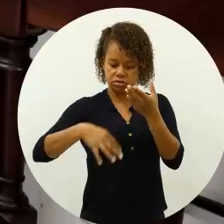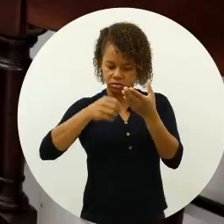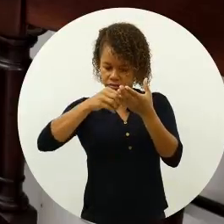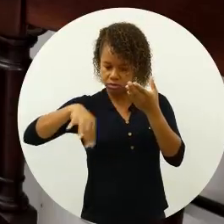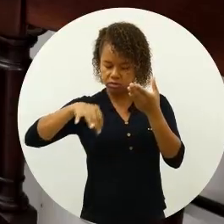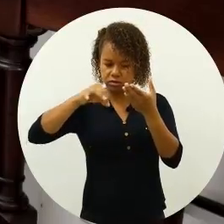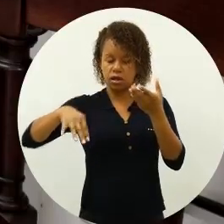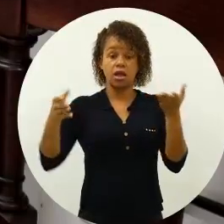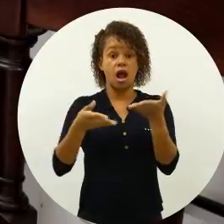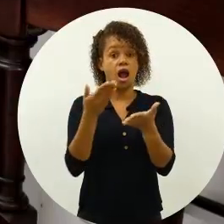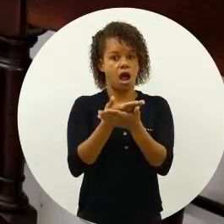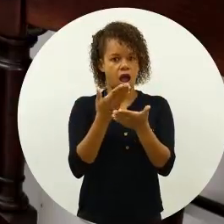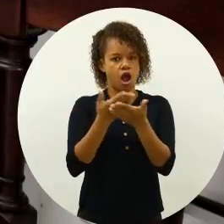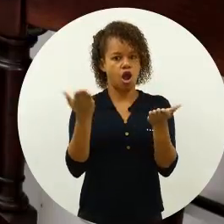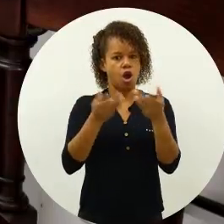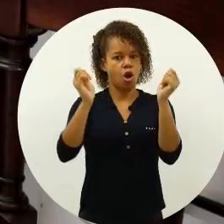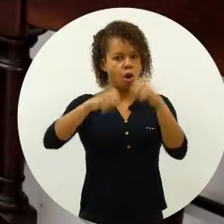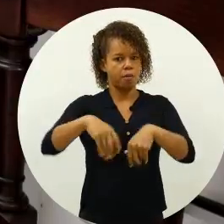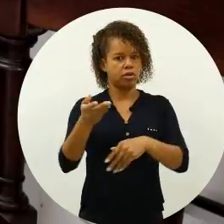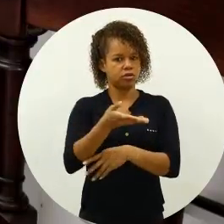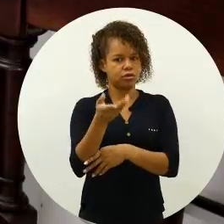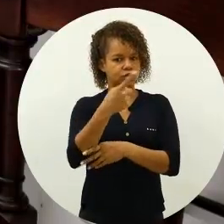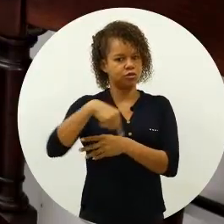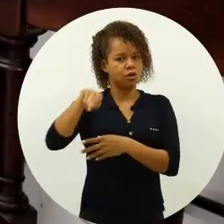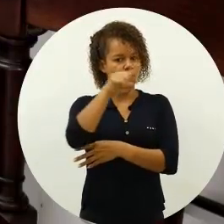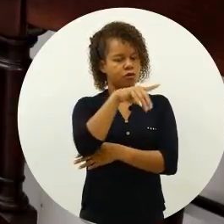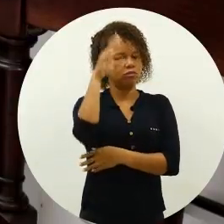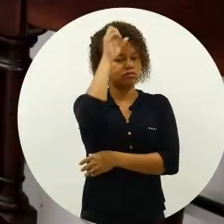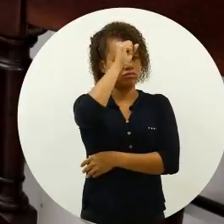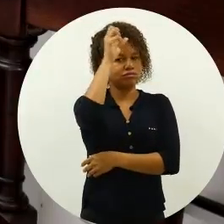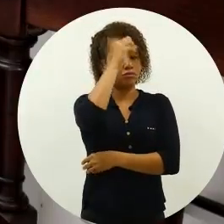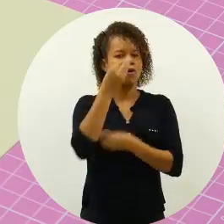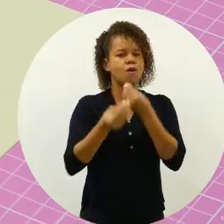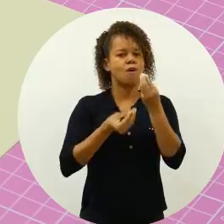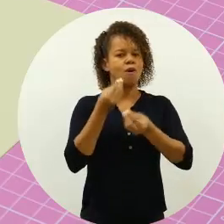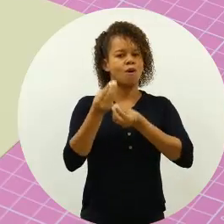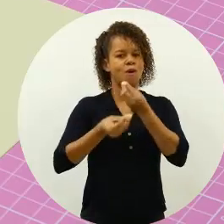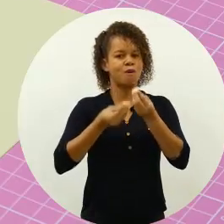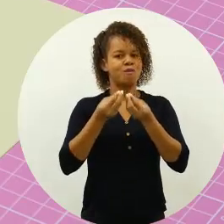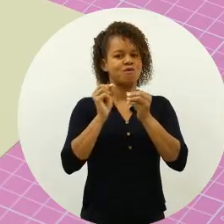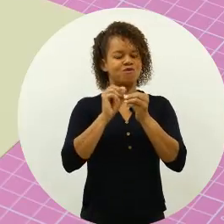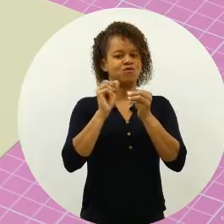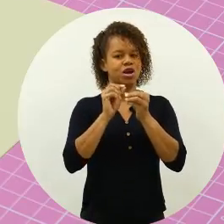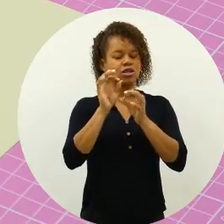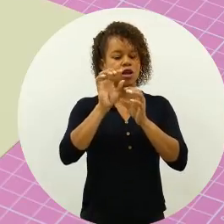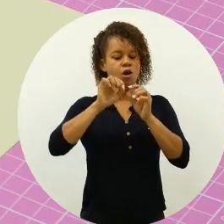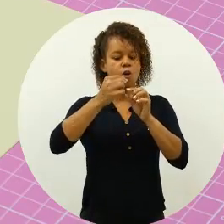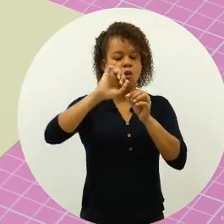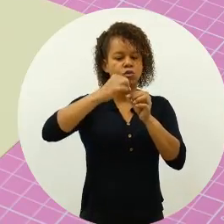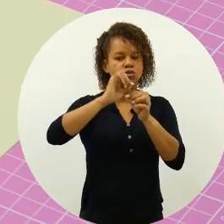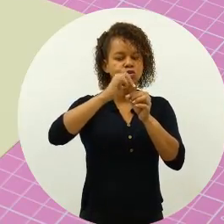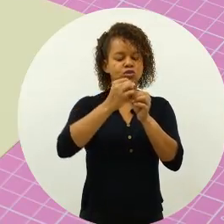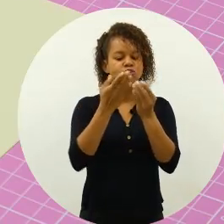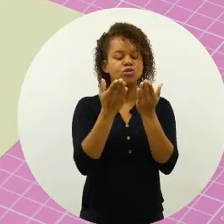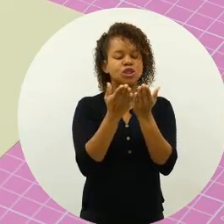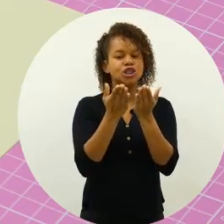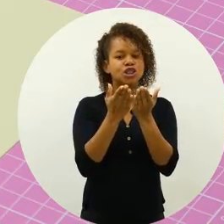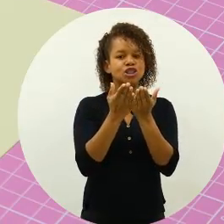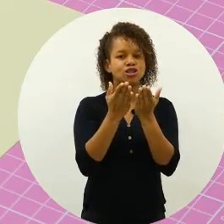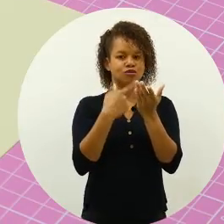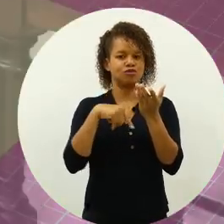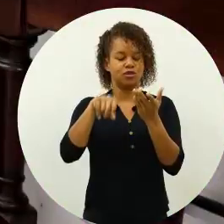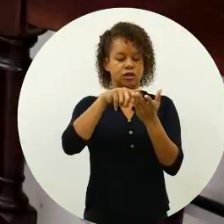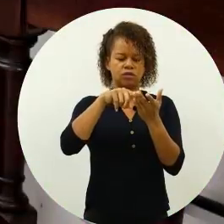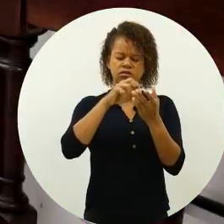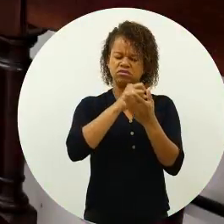na aula de hoje, nessa competência, nós vamos aprender como fazer costura de livro. E aí, existe